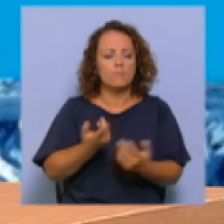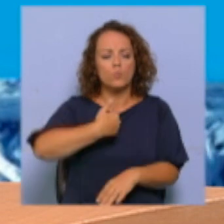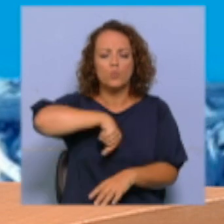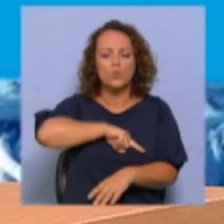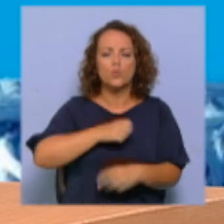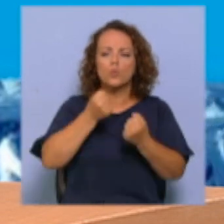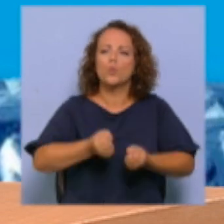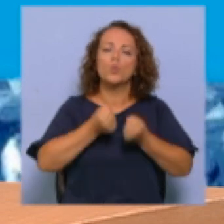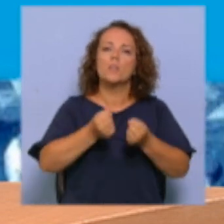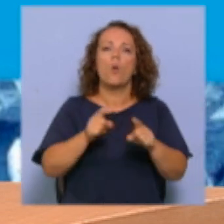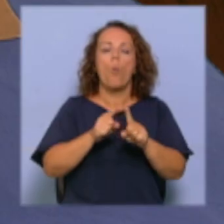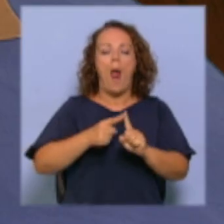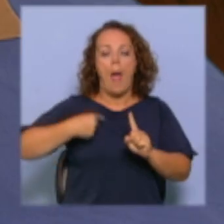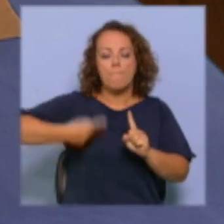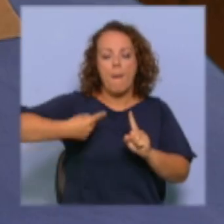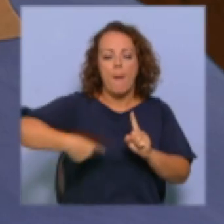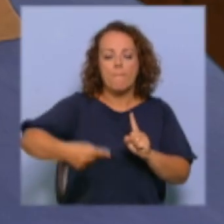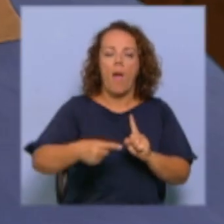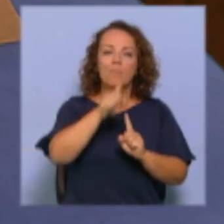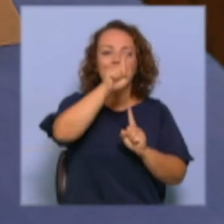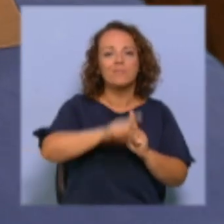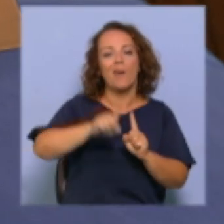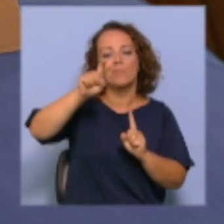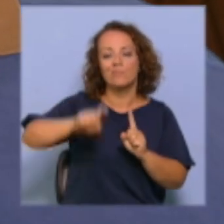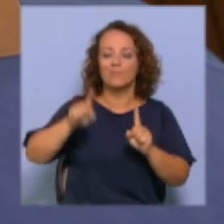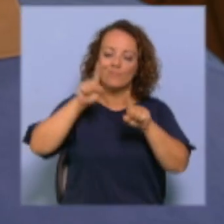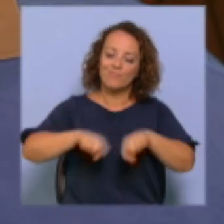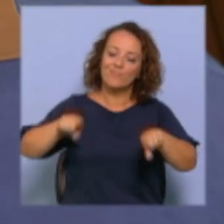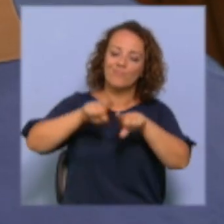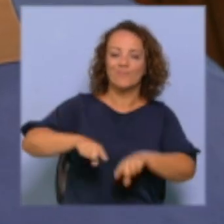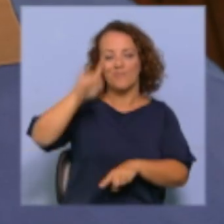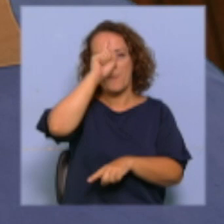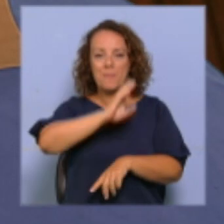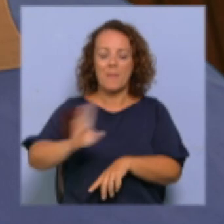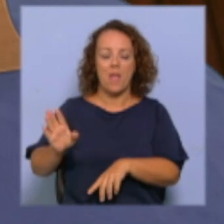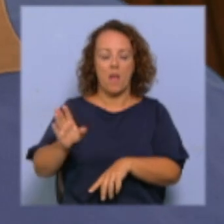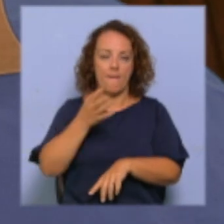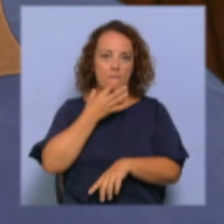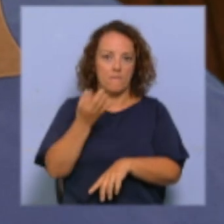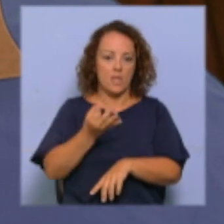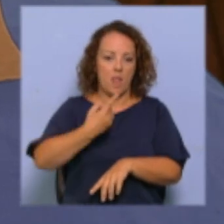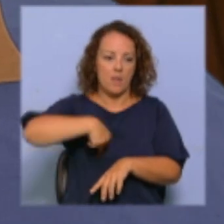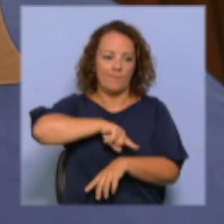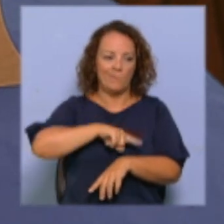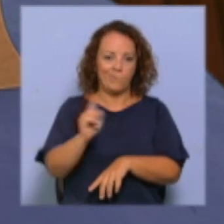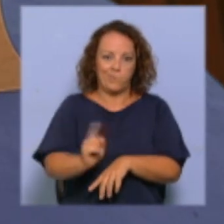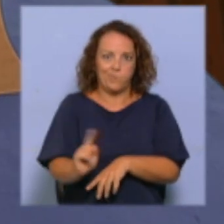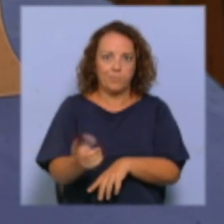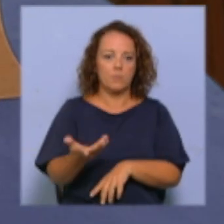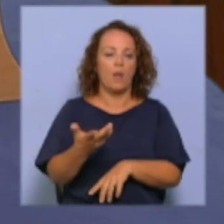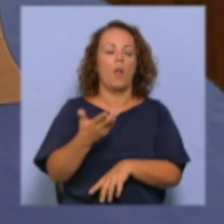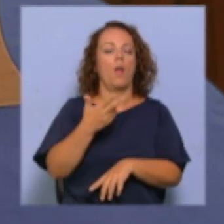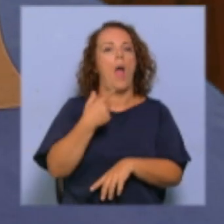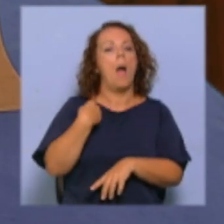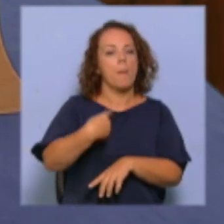ter rotinas ou não conseguirmos viver sabendo o que nos espera. É verdade que vivemos sempre com alguma incerteza, mas não